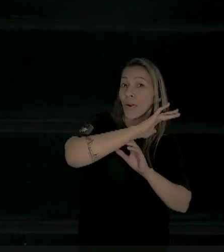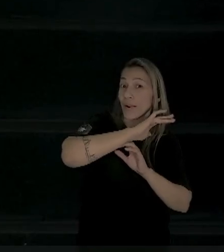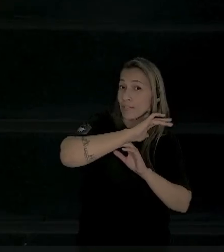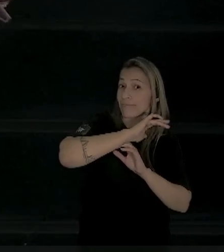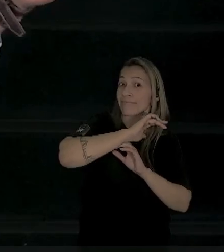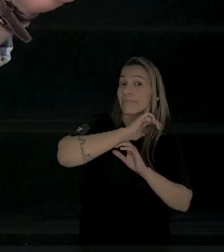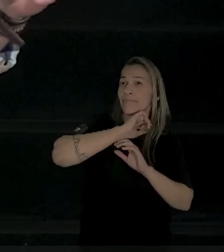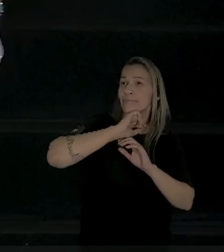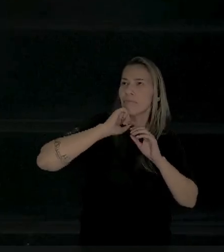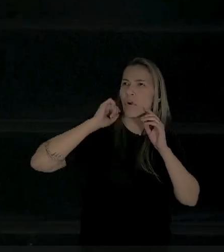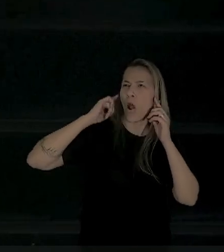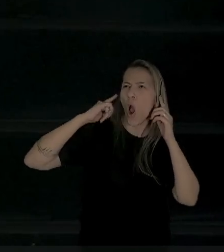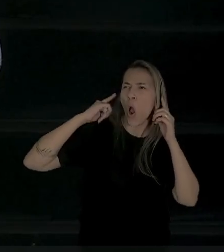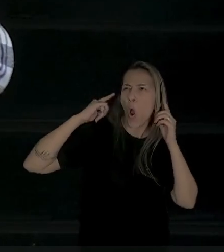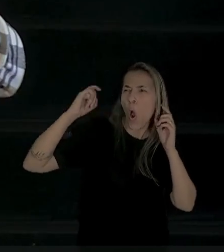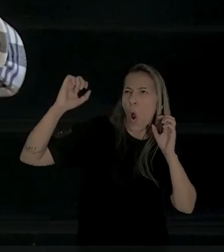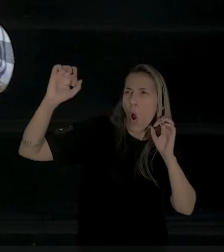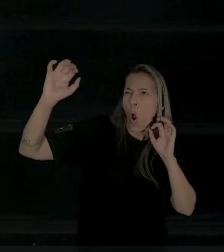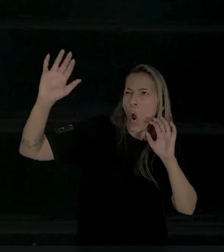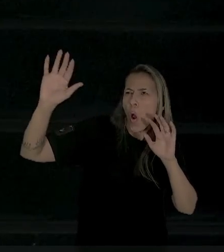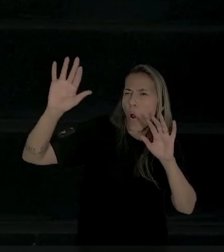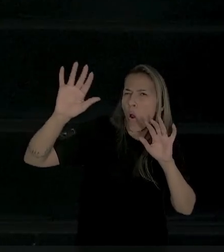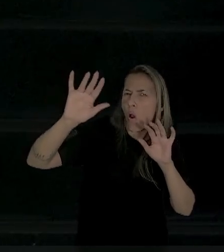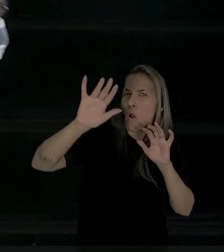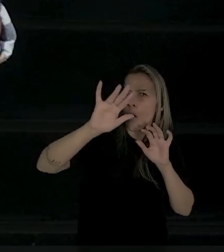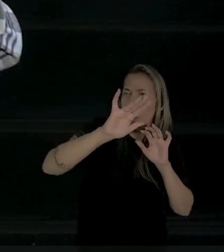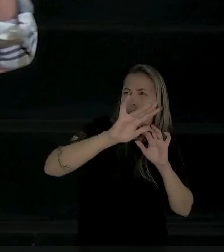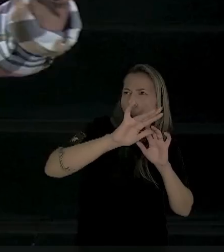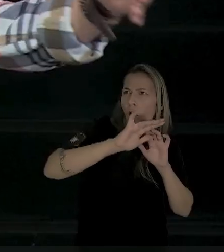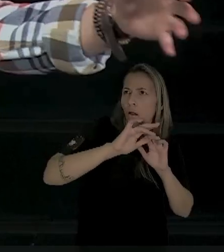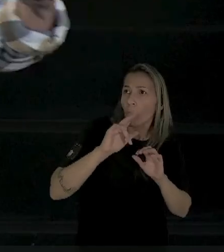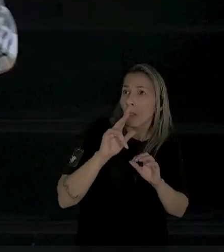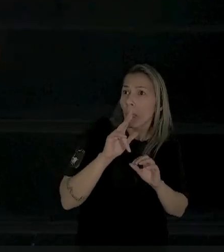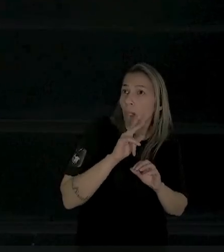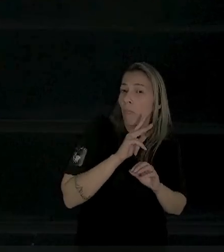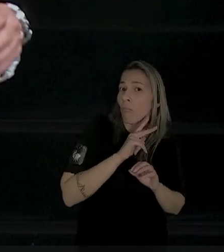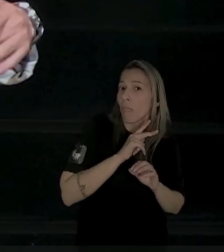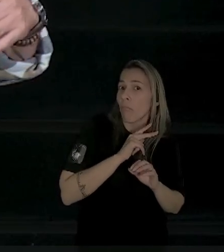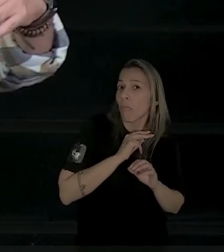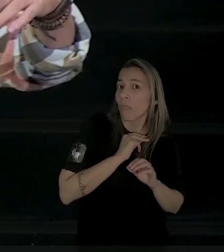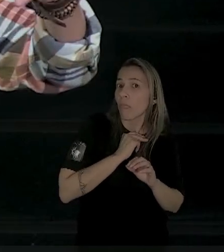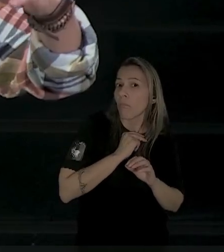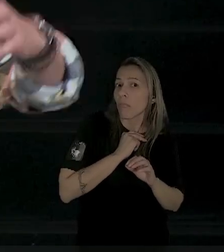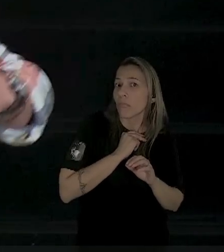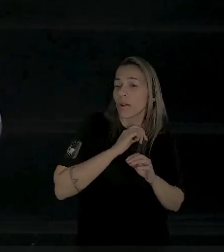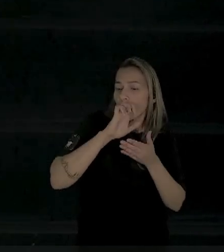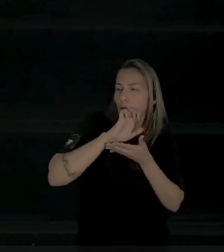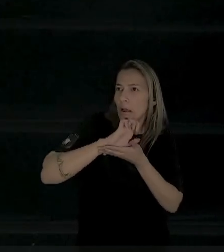Vento, barulho, esmiuçando pedras, o terremoto jogando tudo para um lado e para o outro, o